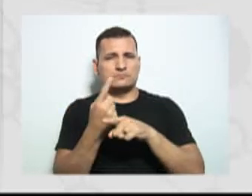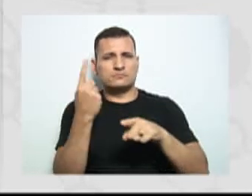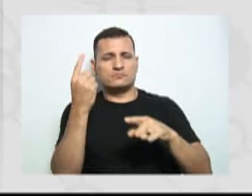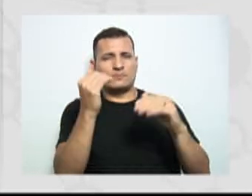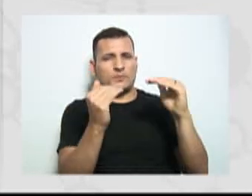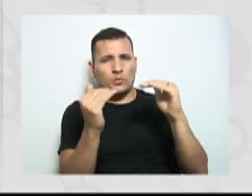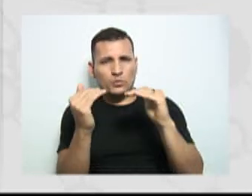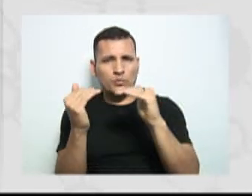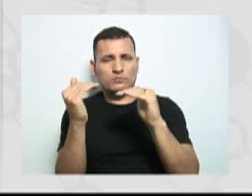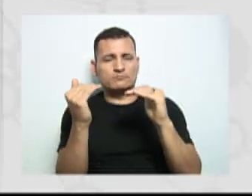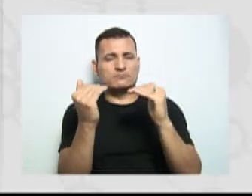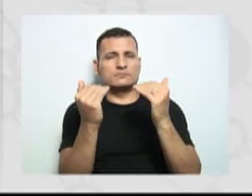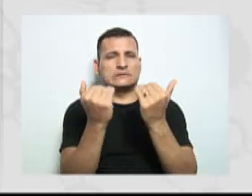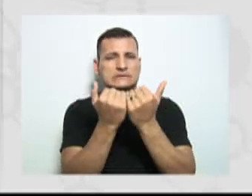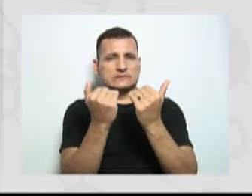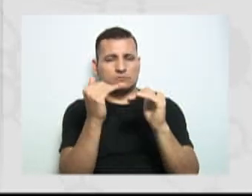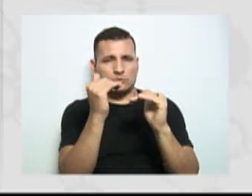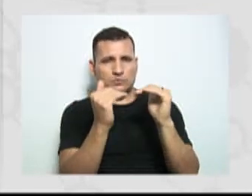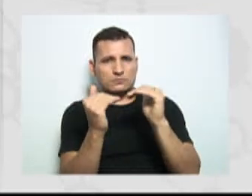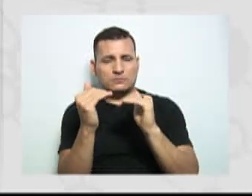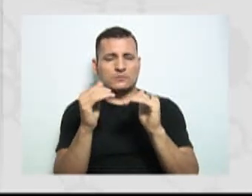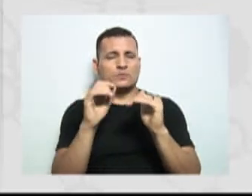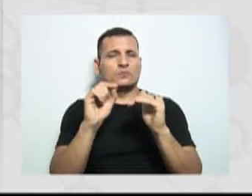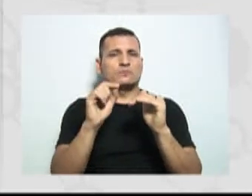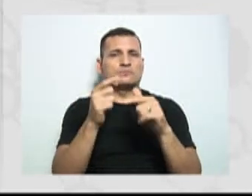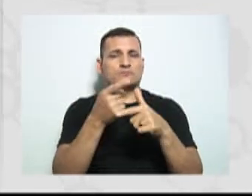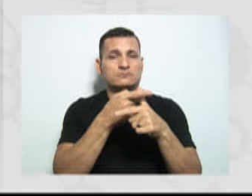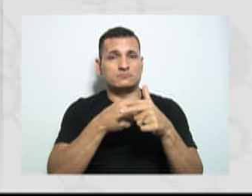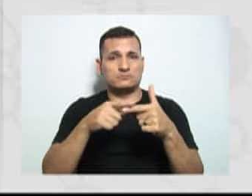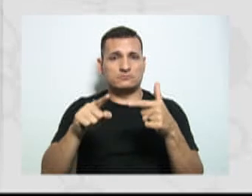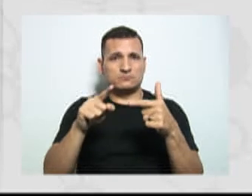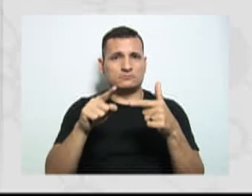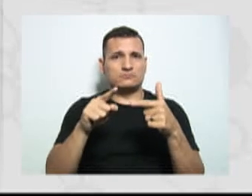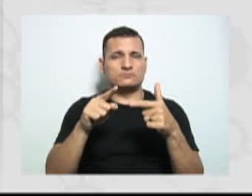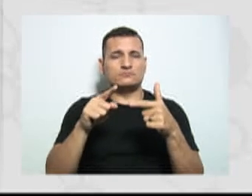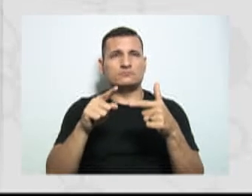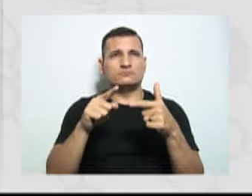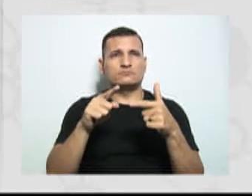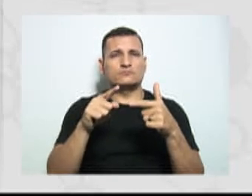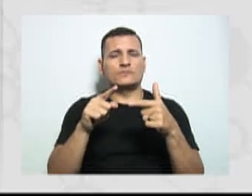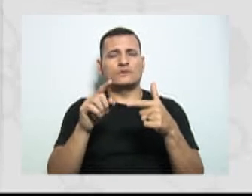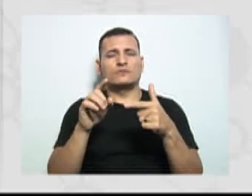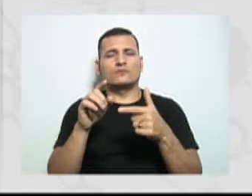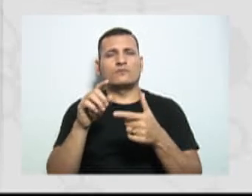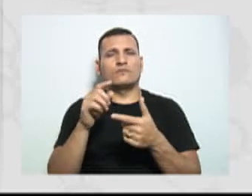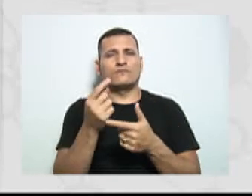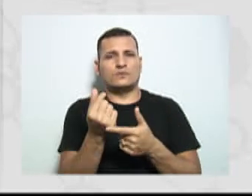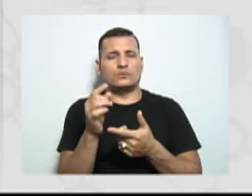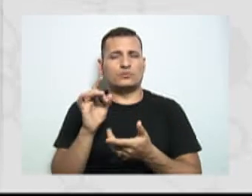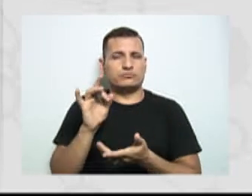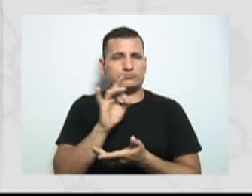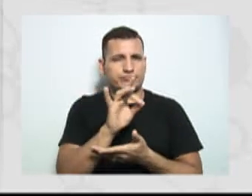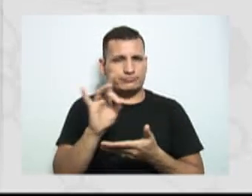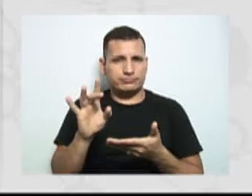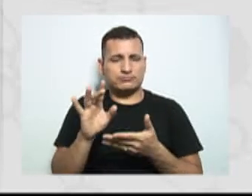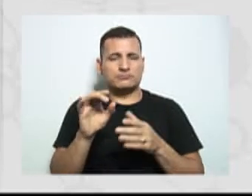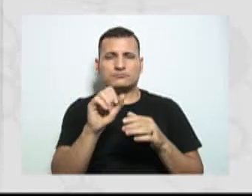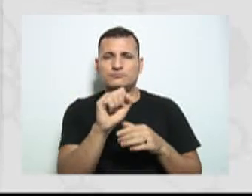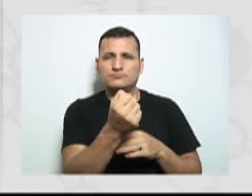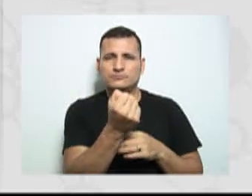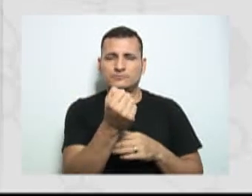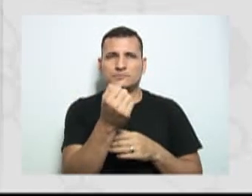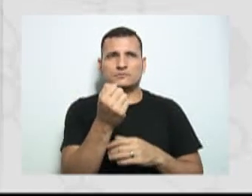equilíbrio. Então, o que eu faço? Eu vou dividir a receita do ponto de equilíbrio pelo preço unitário. Eu não achei aqui os meus